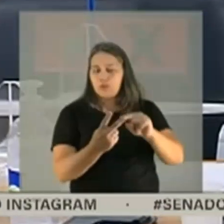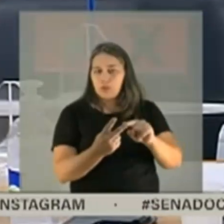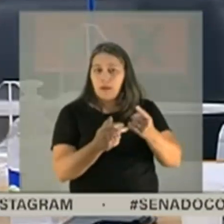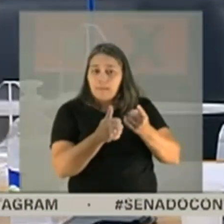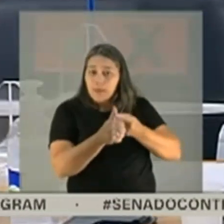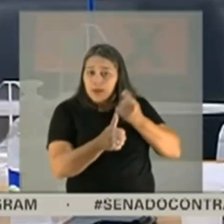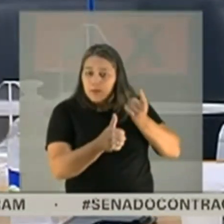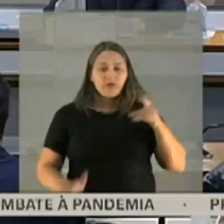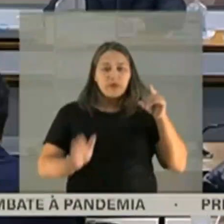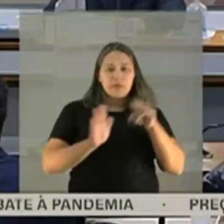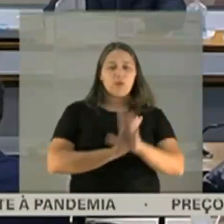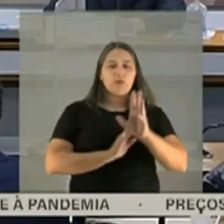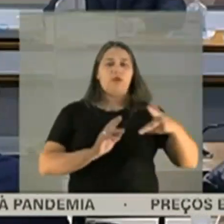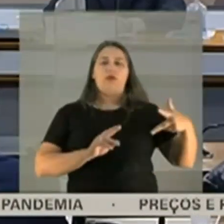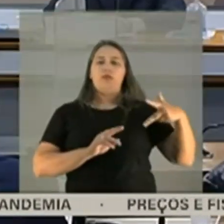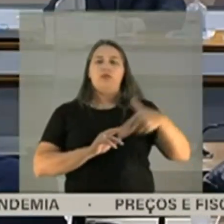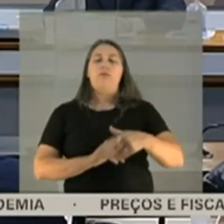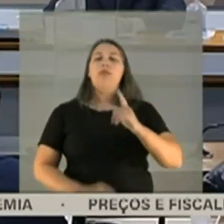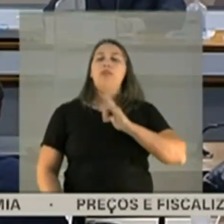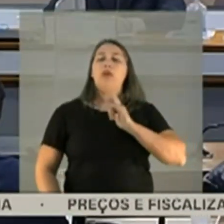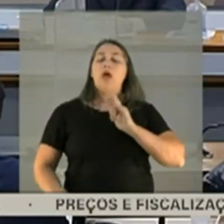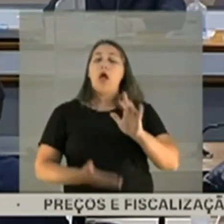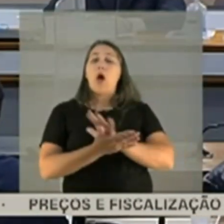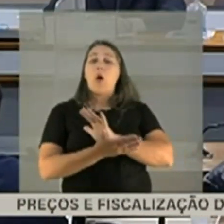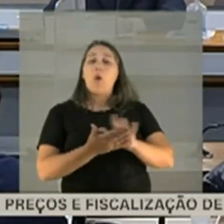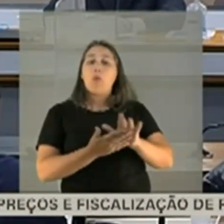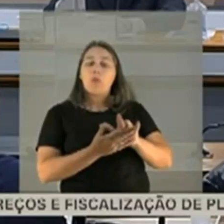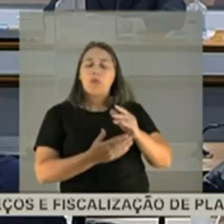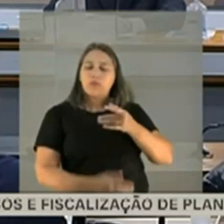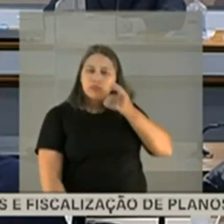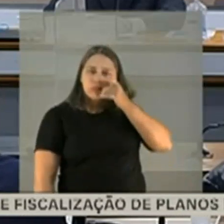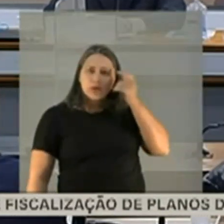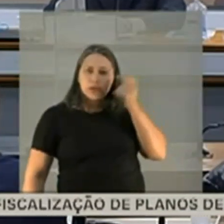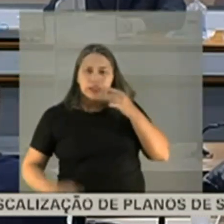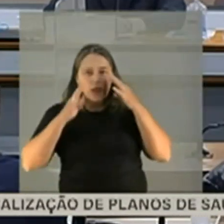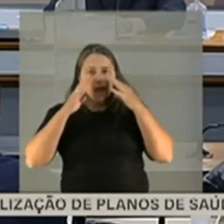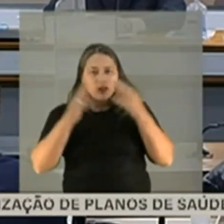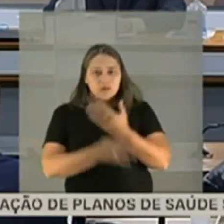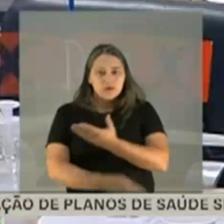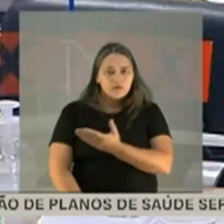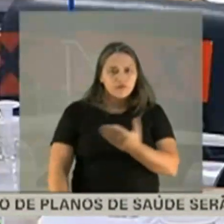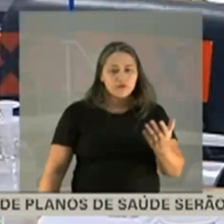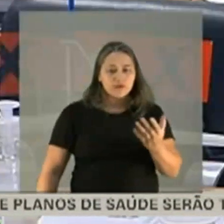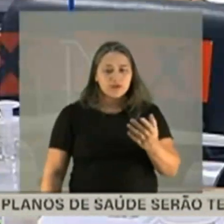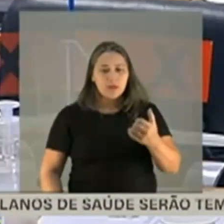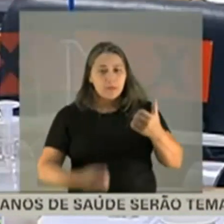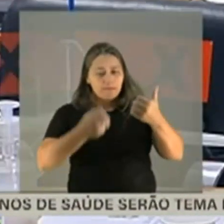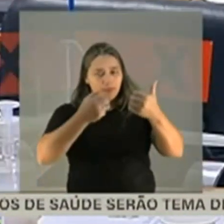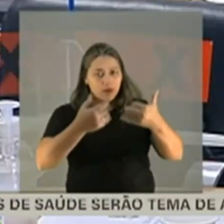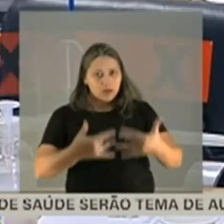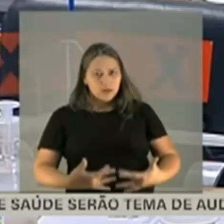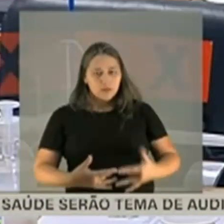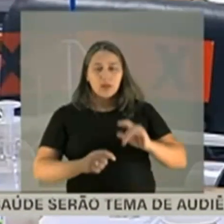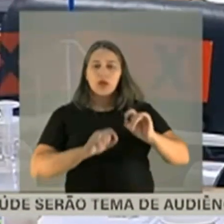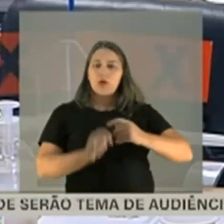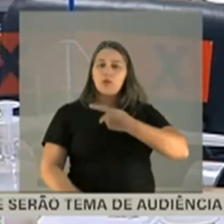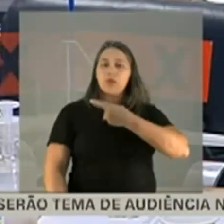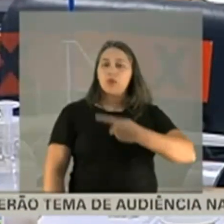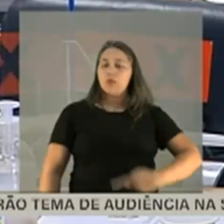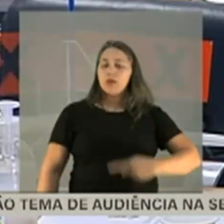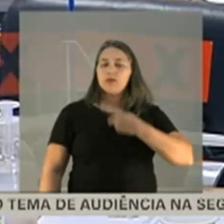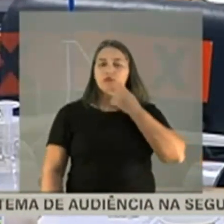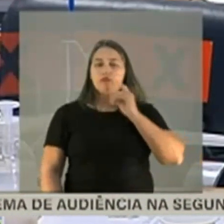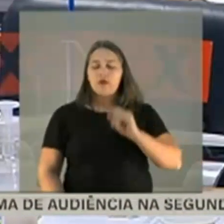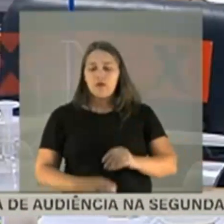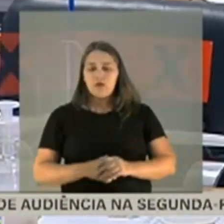primeiro lugar, se existe algum conflito de interesse dos senhores, até para explicar o que o presidente colocou